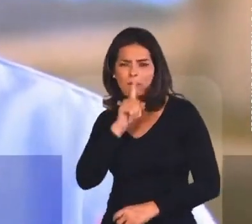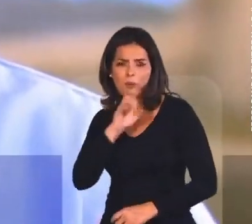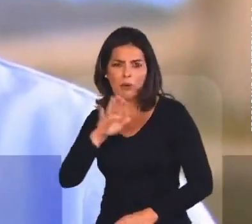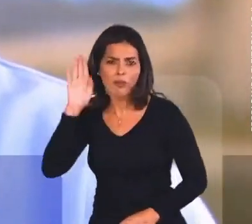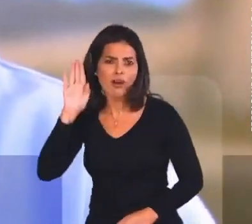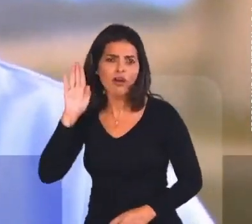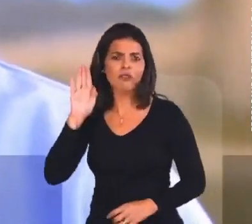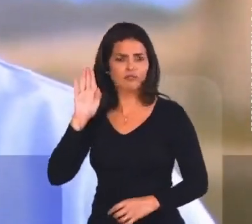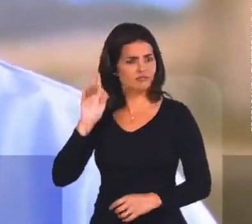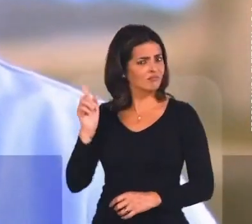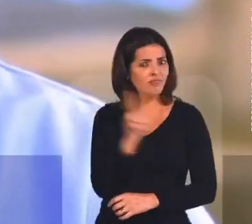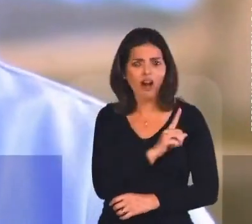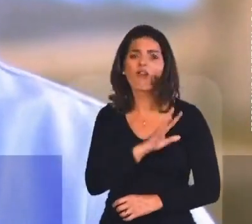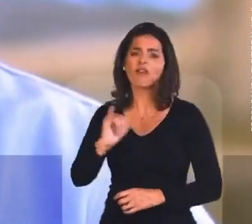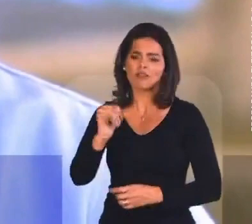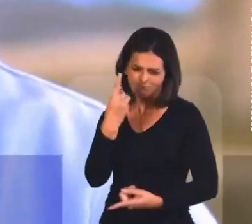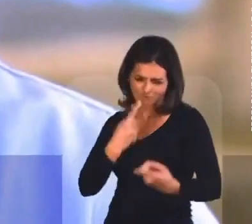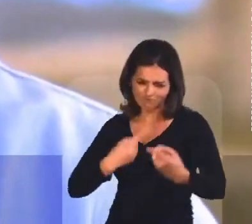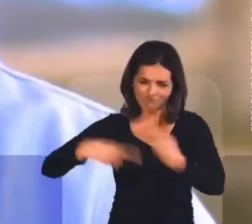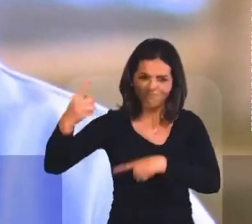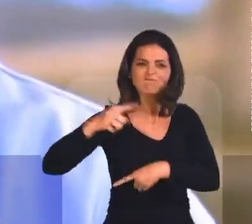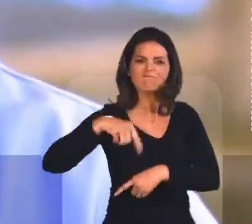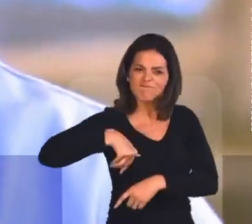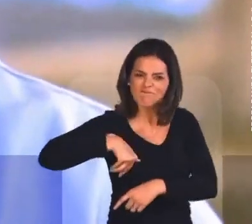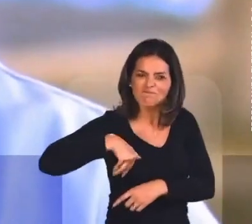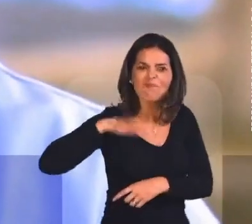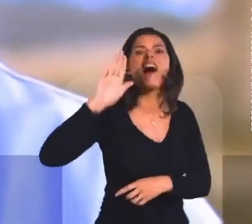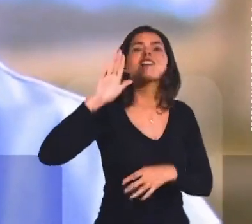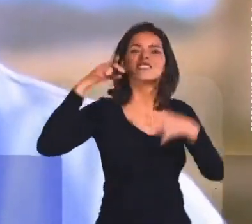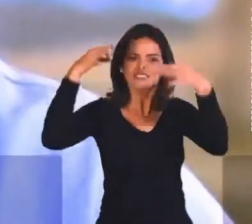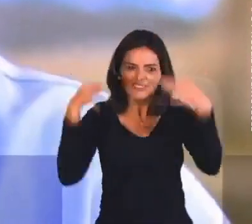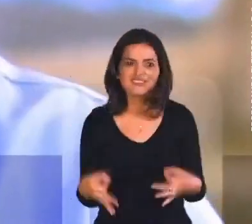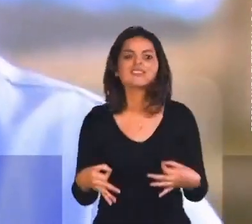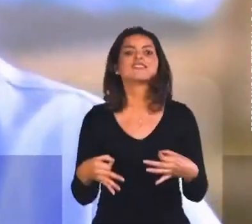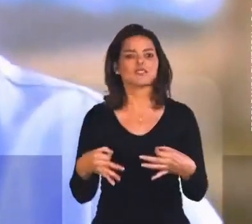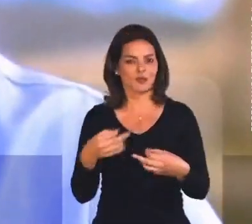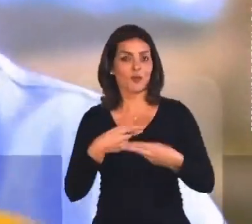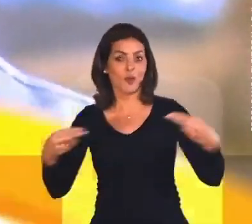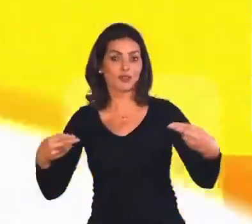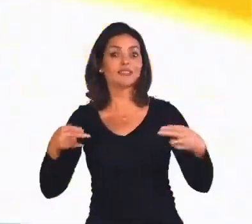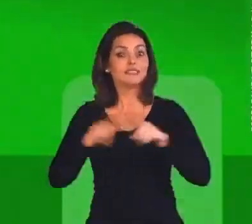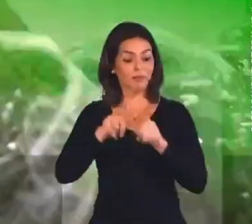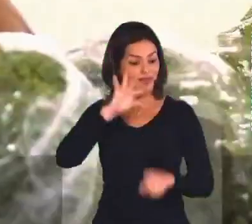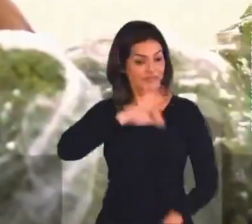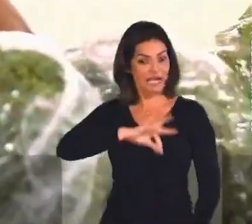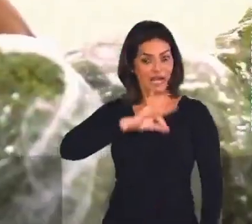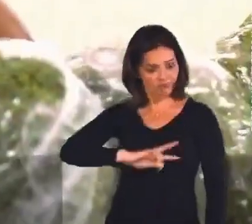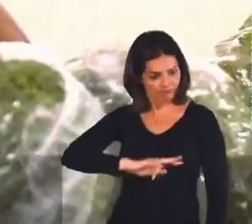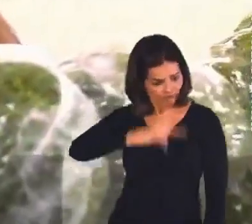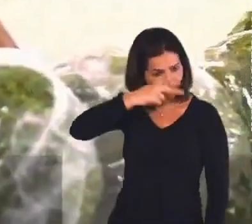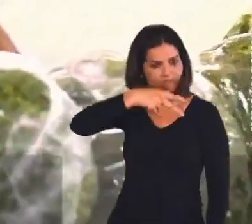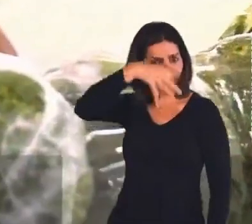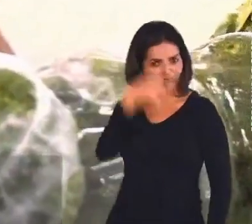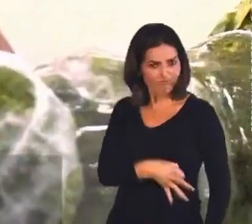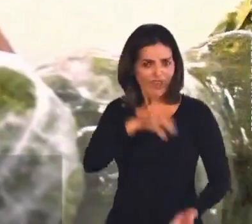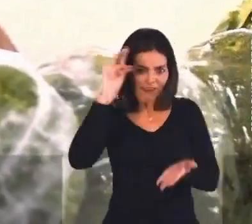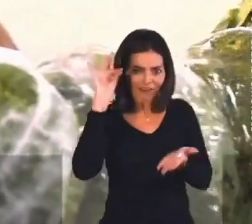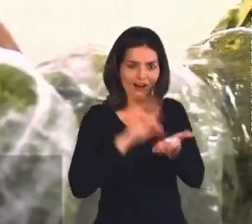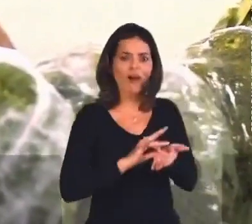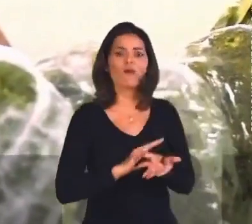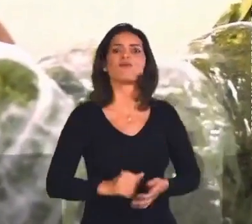ter a certeza que nós vamos majorar de forma real o valor do salário mínimo. Vai dar bom. Tem a